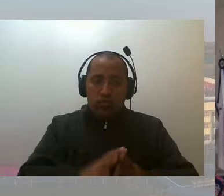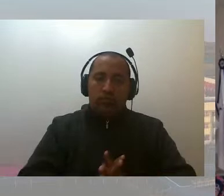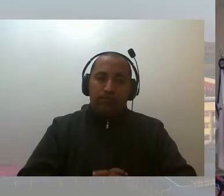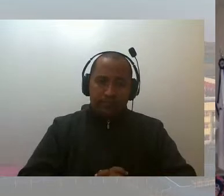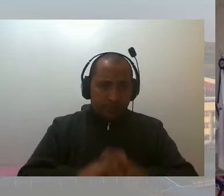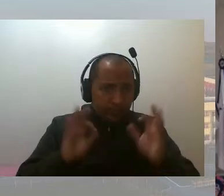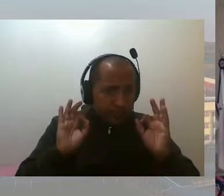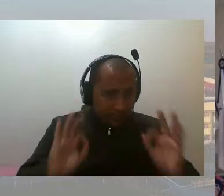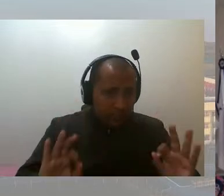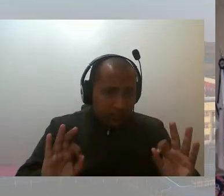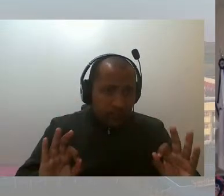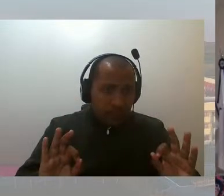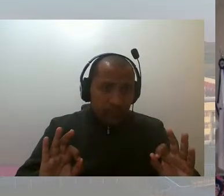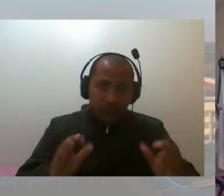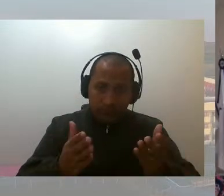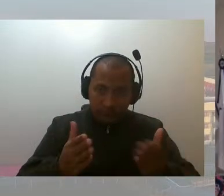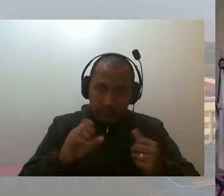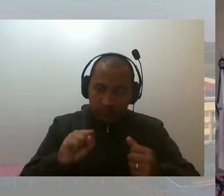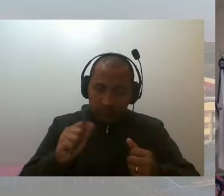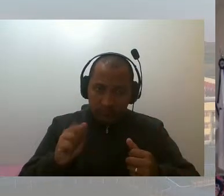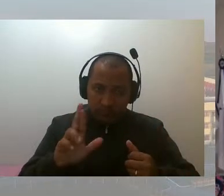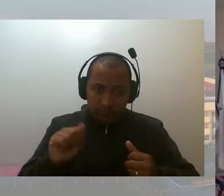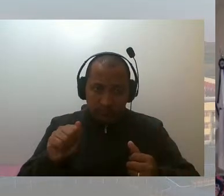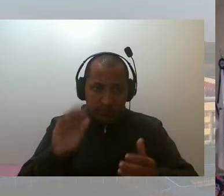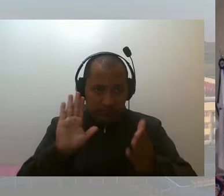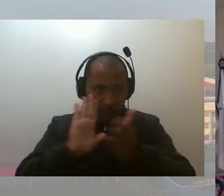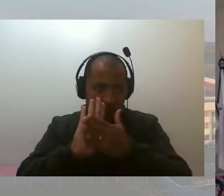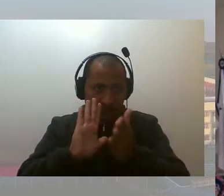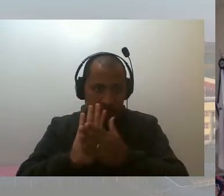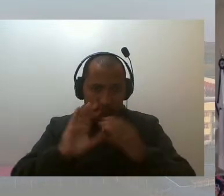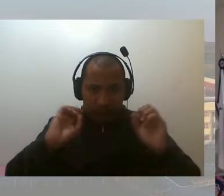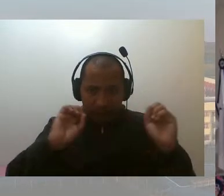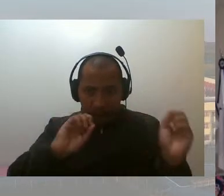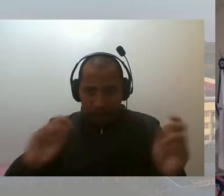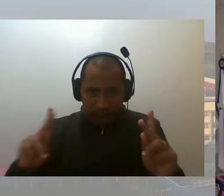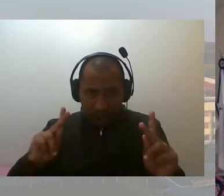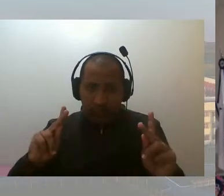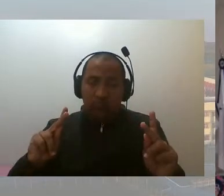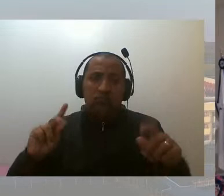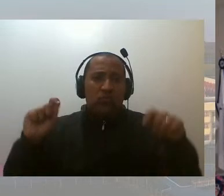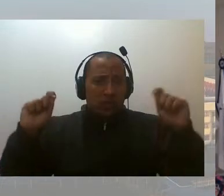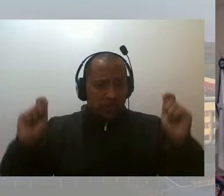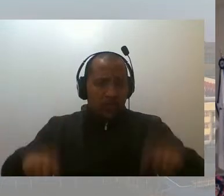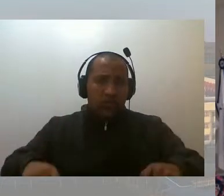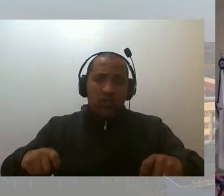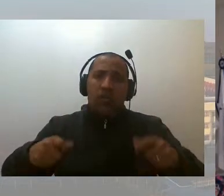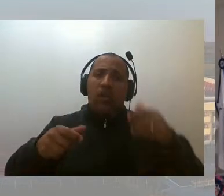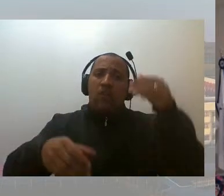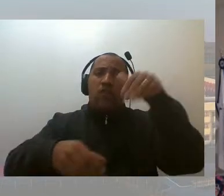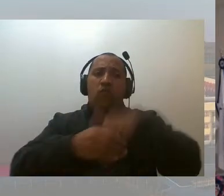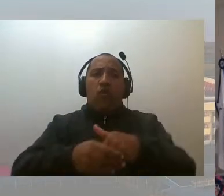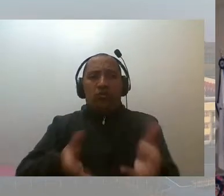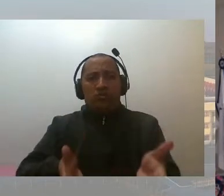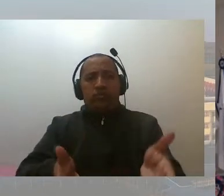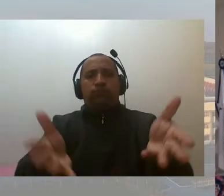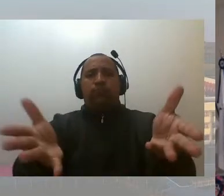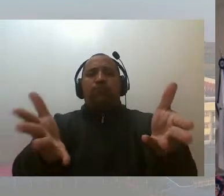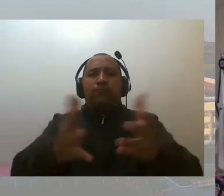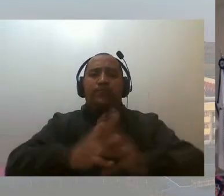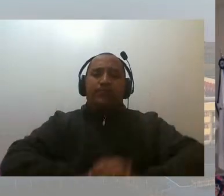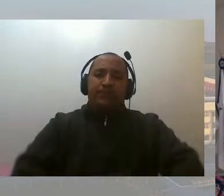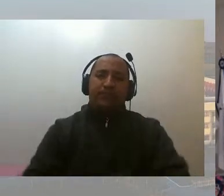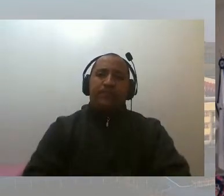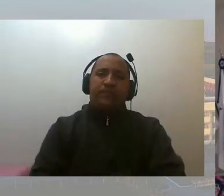Tá bem? Então, Sara, tendo essa proposta, então, não havendo outro, colocamos em regime de votação.